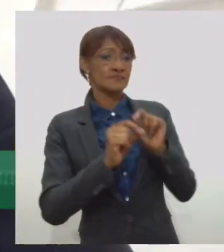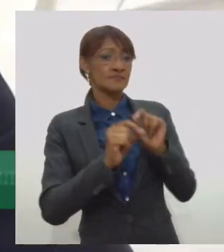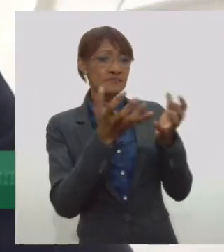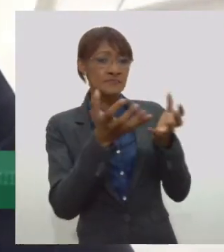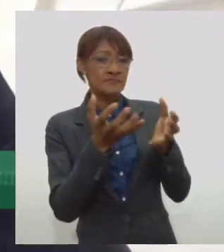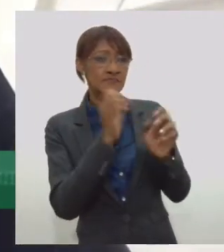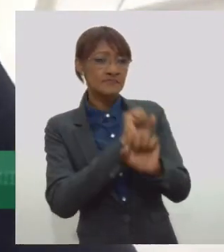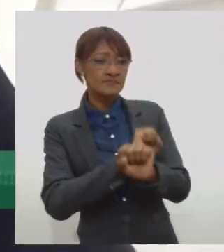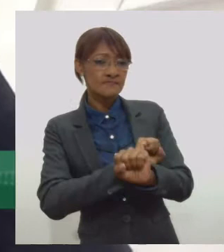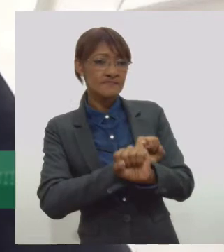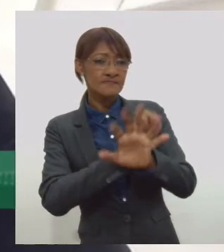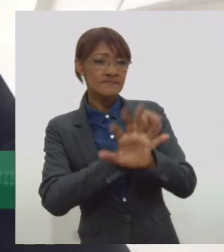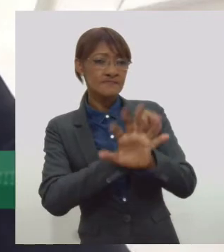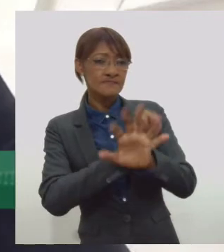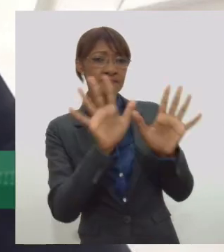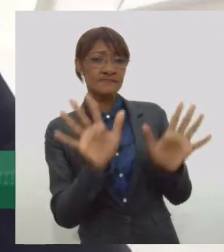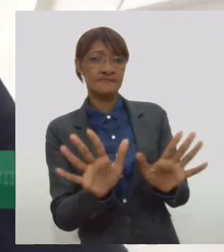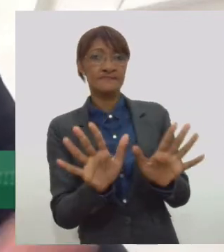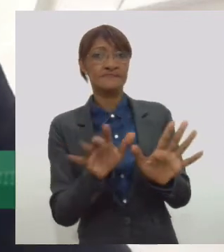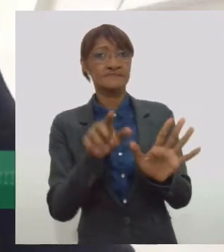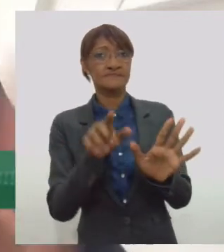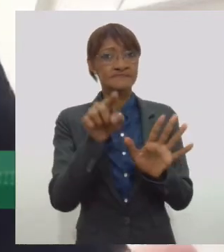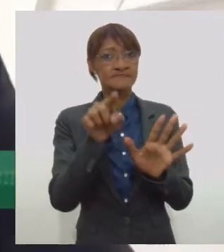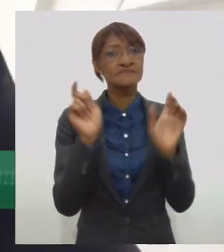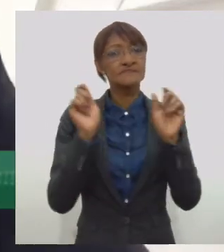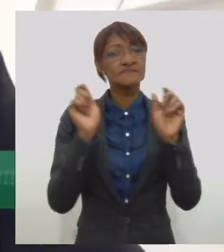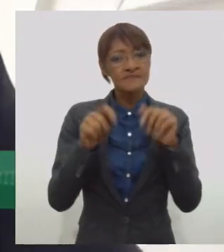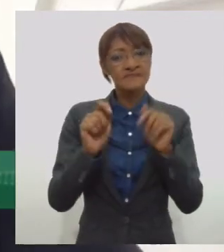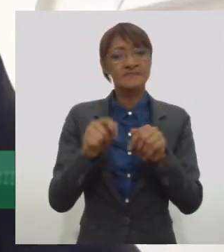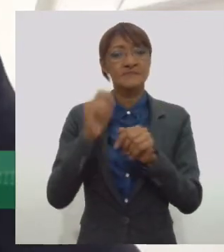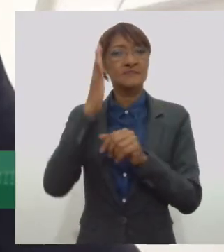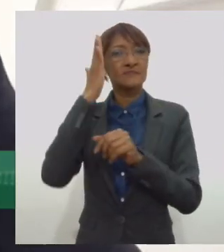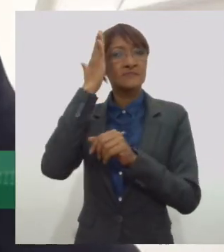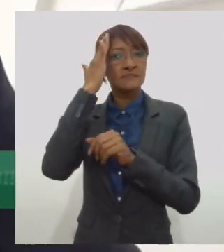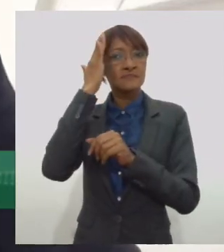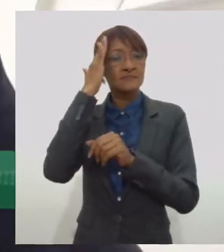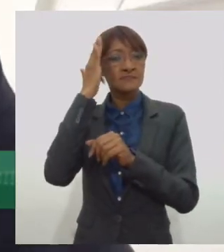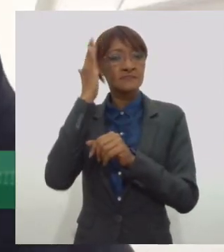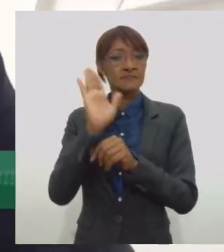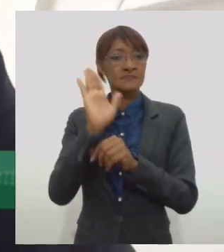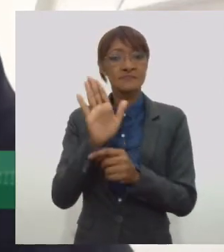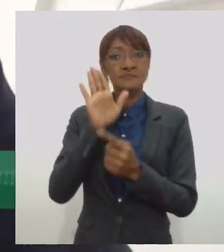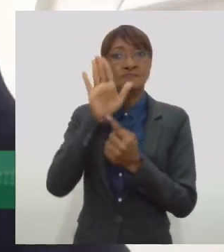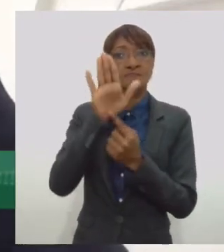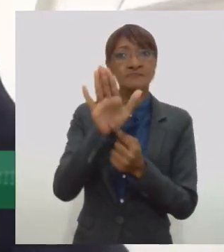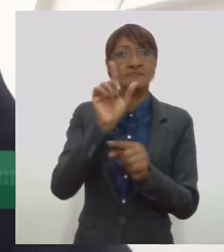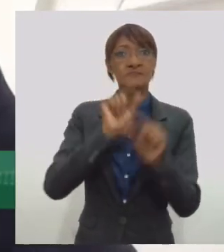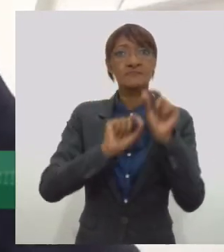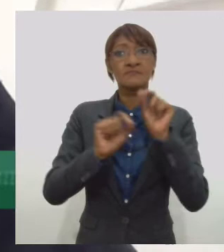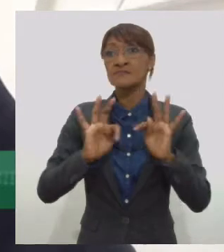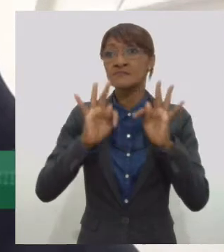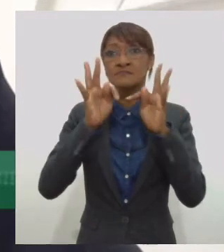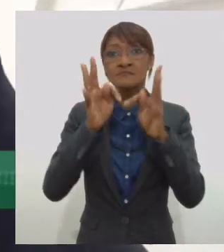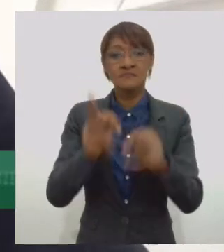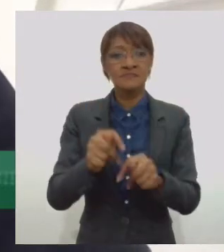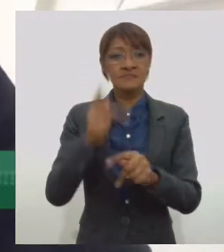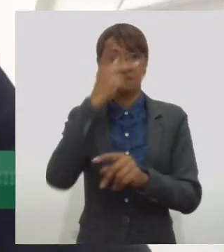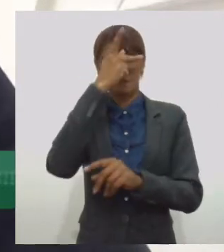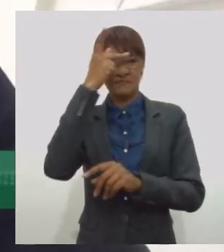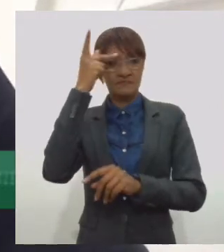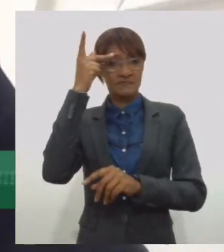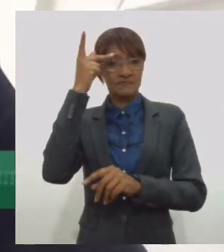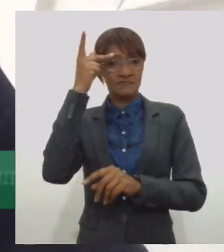maneira mais clara e simples possível, já que a intenção é exatamente alcançar qualquer cidadão, independente dele ter